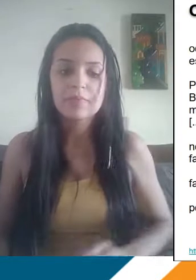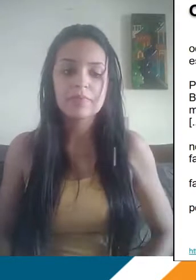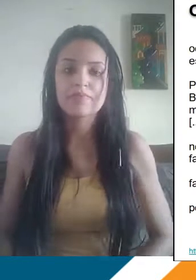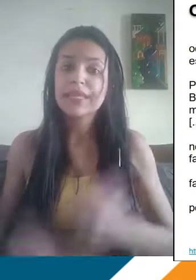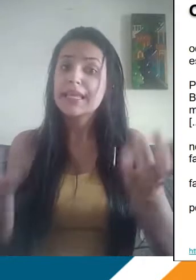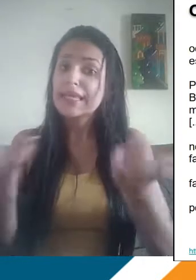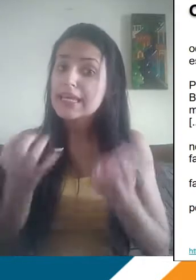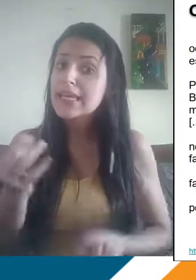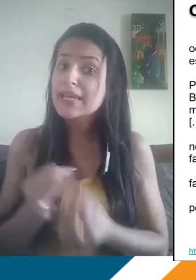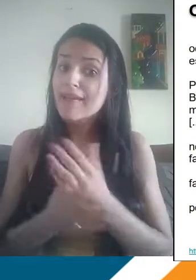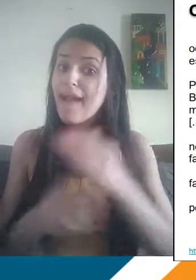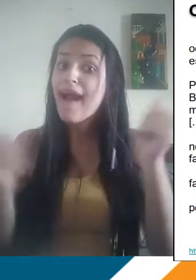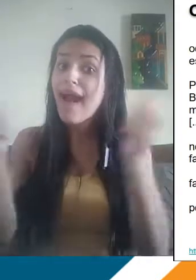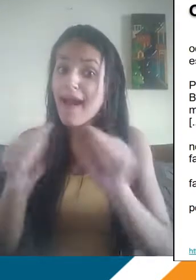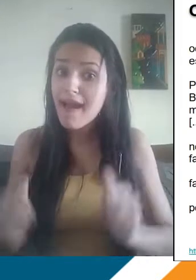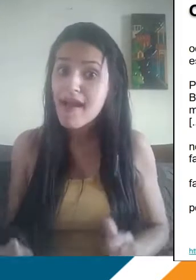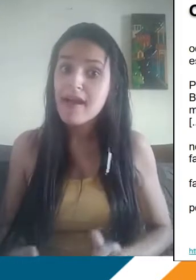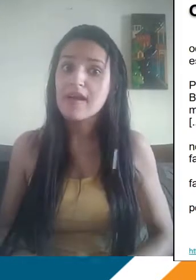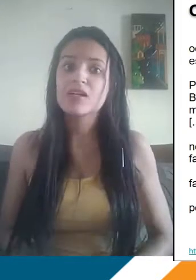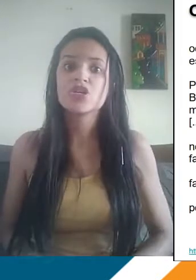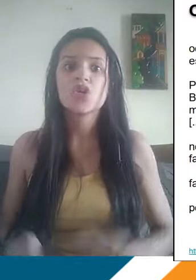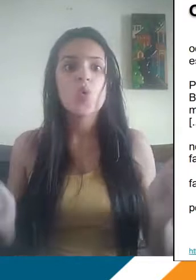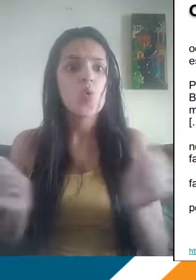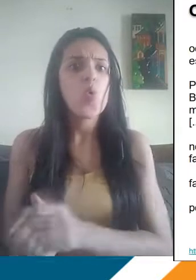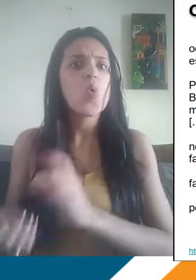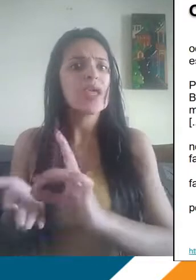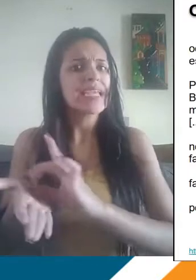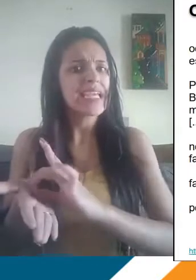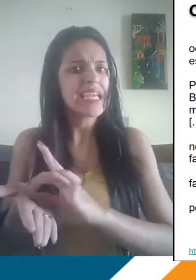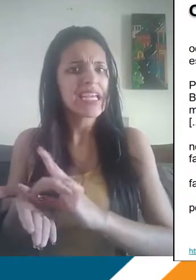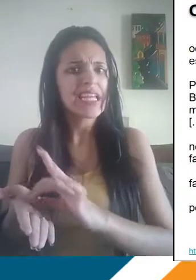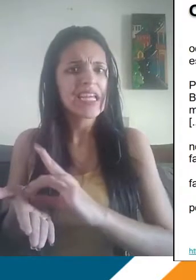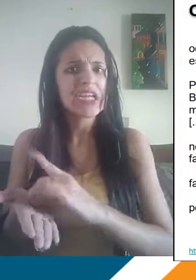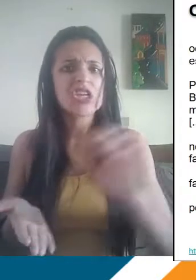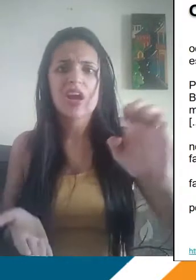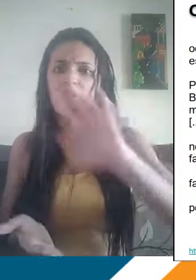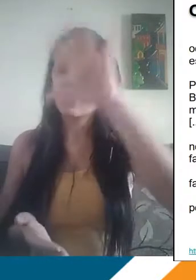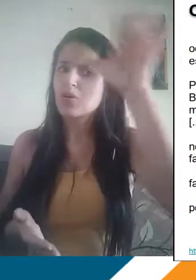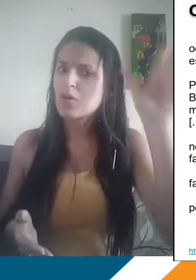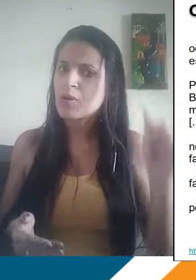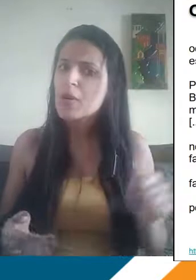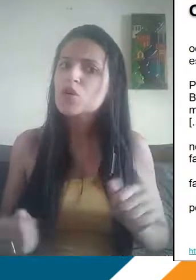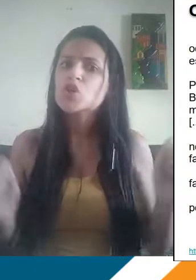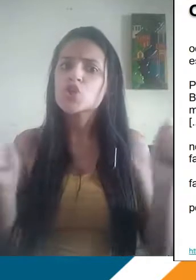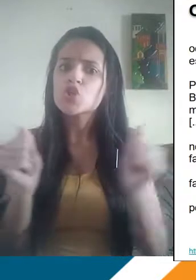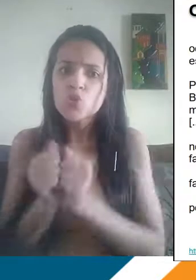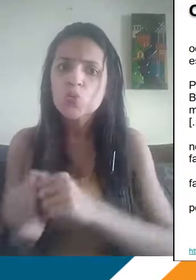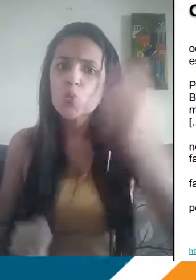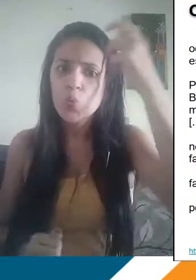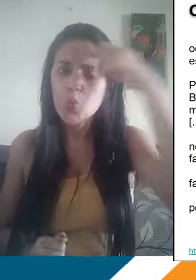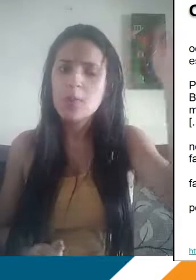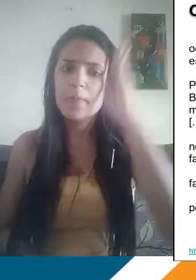povo brasileiro, com a absorção crítica da modernidade europeia. Além disso, esse texto nos